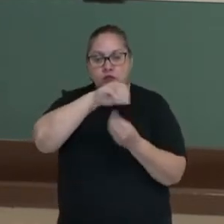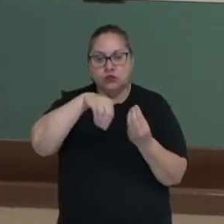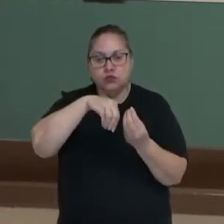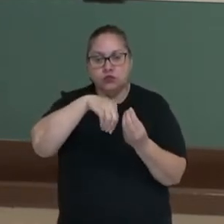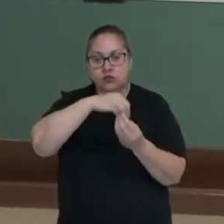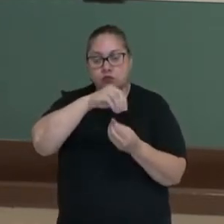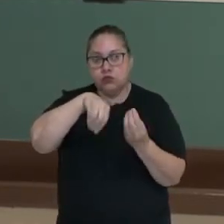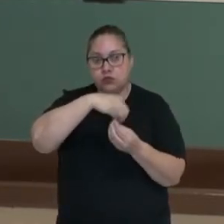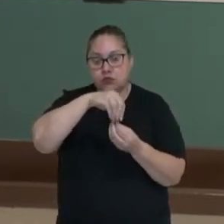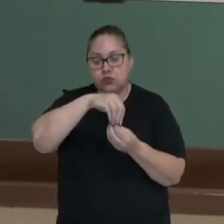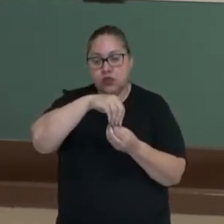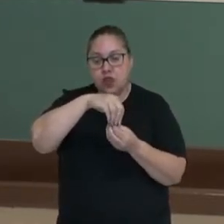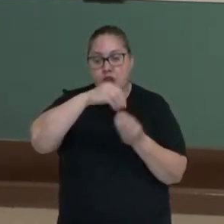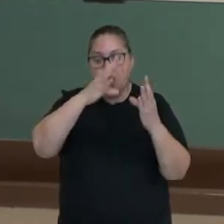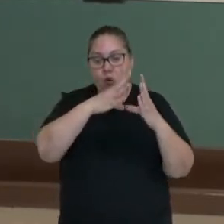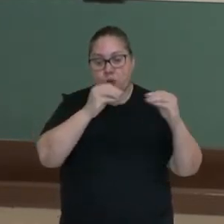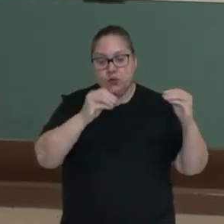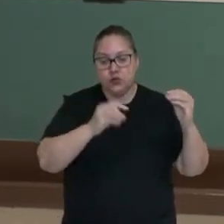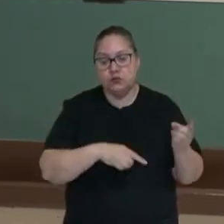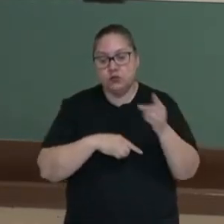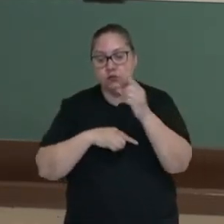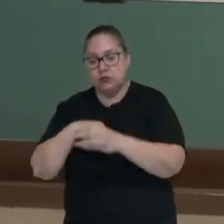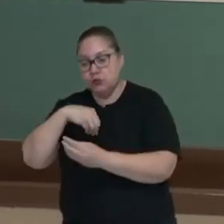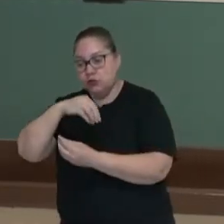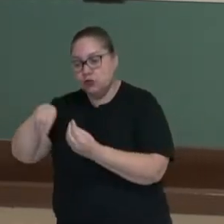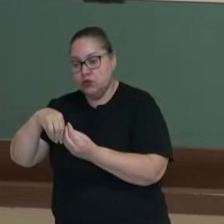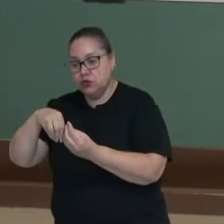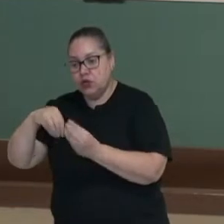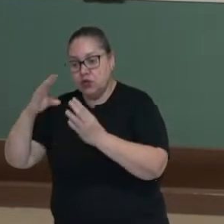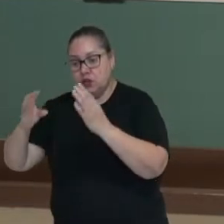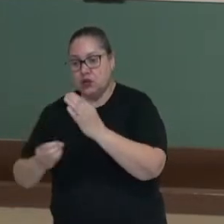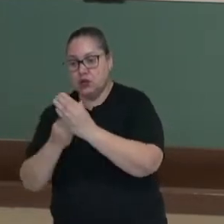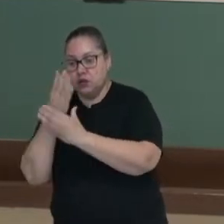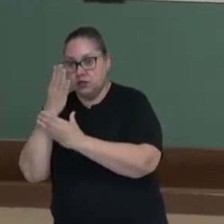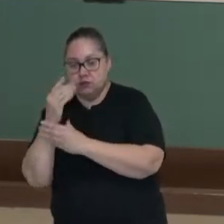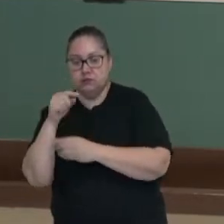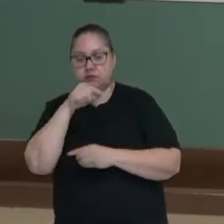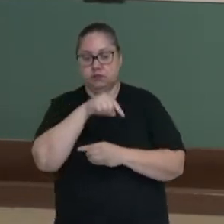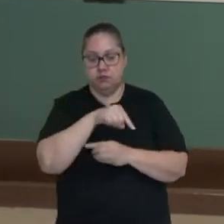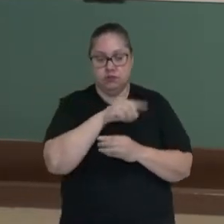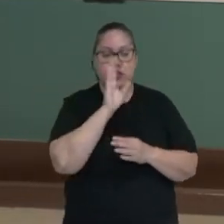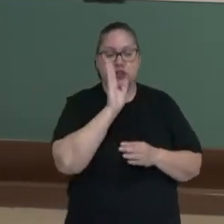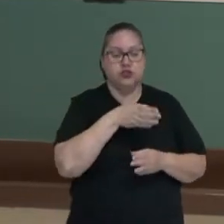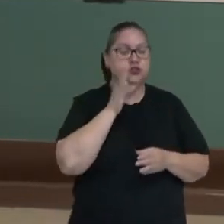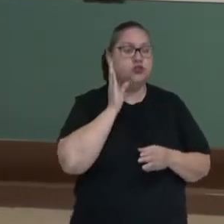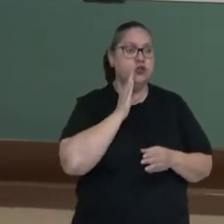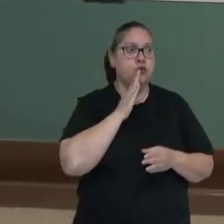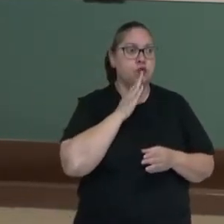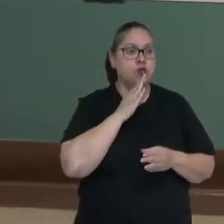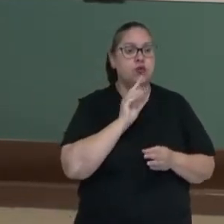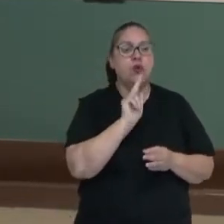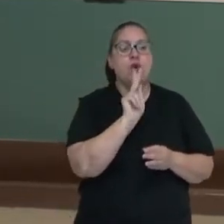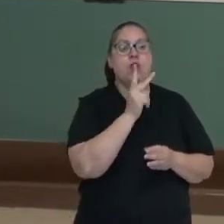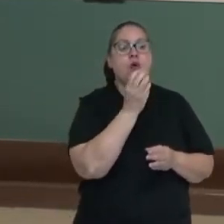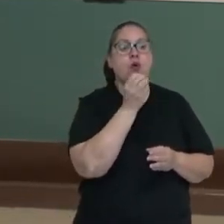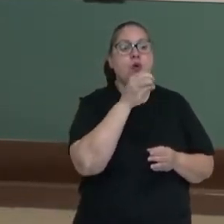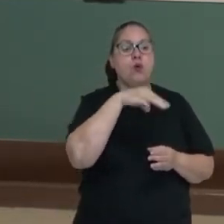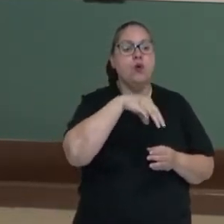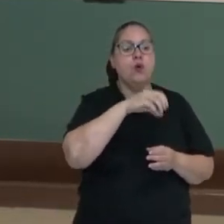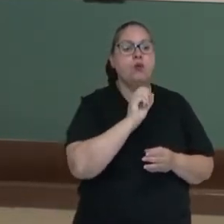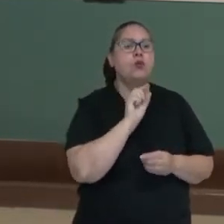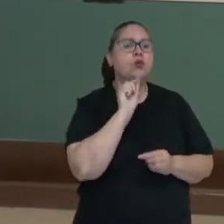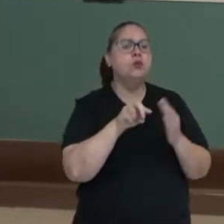uma mistura heterogênea. As misturas homogêneas nós já conhecemos. Homo, o que significa